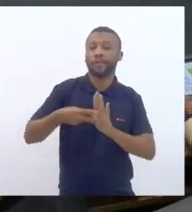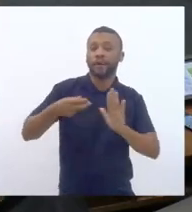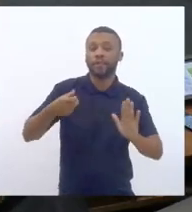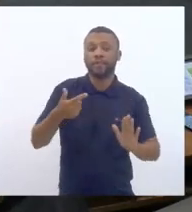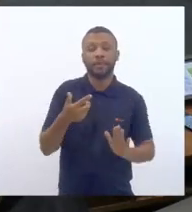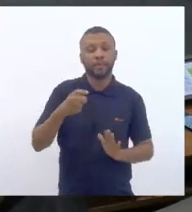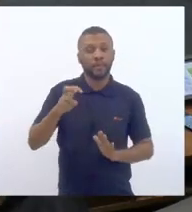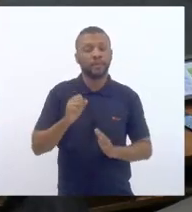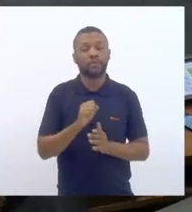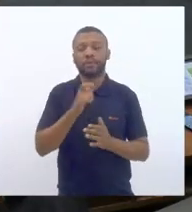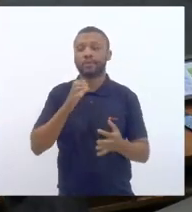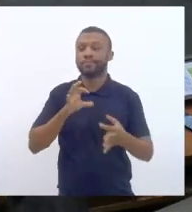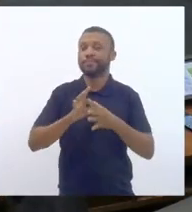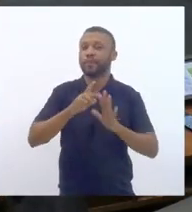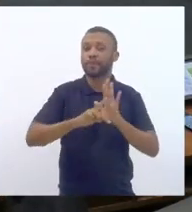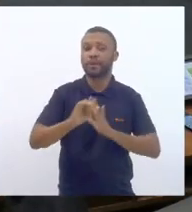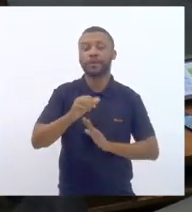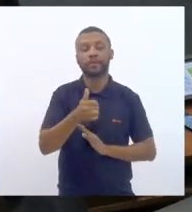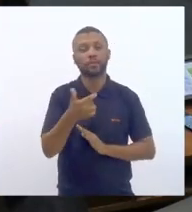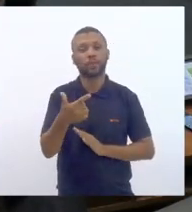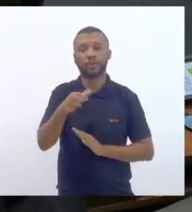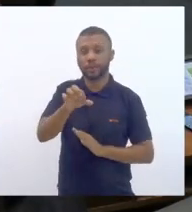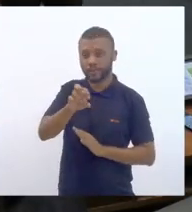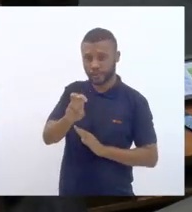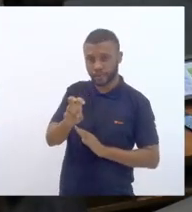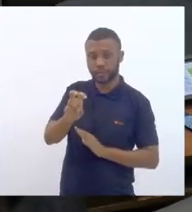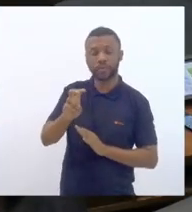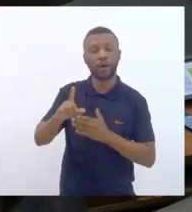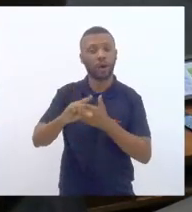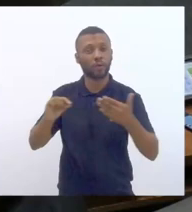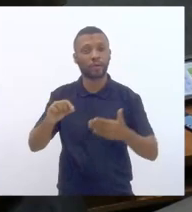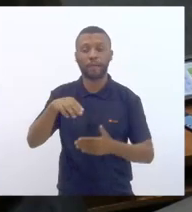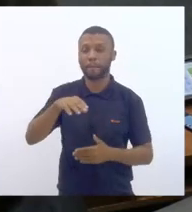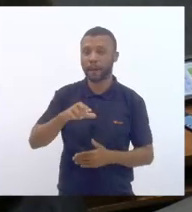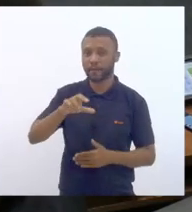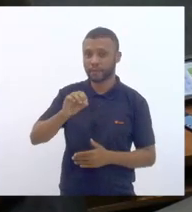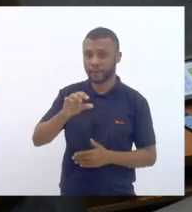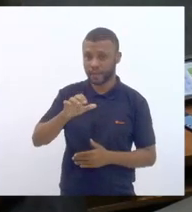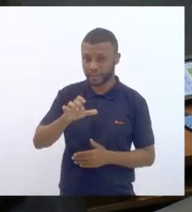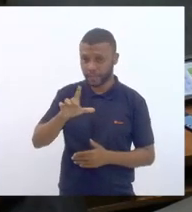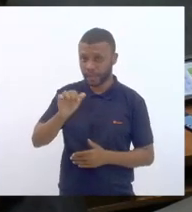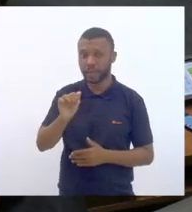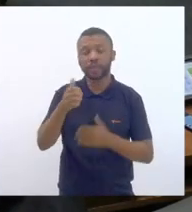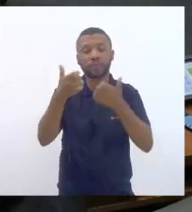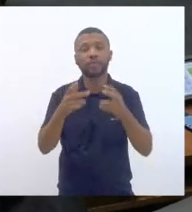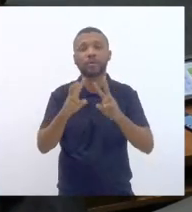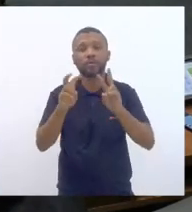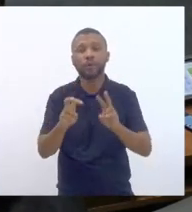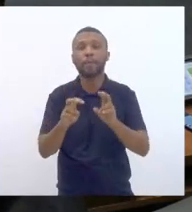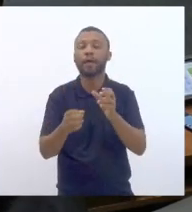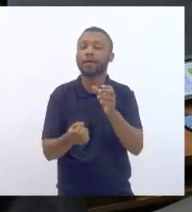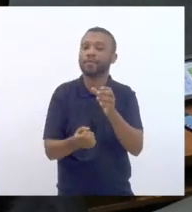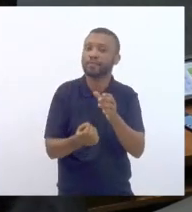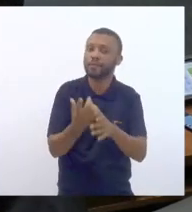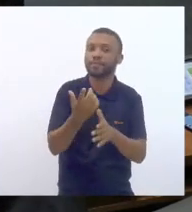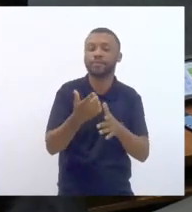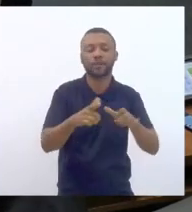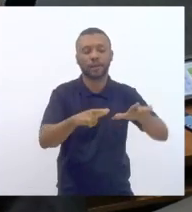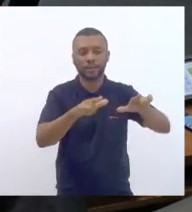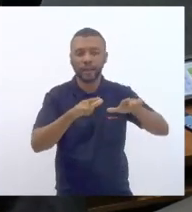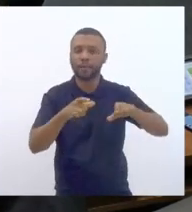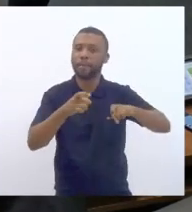total aposto ao projeto de lei 1295, de autoria do deputado Márcio Canella e Vaguinho, que dispõe sobre a emissão de atestados médicos